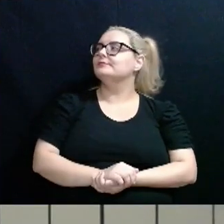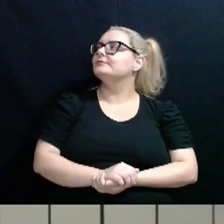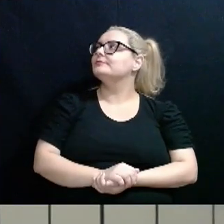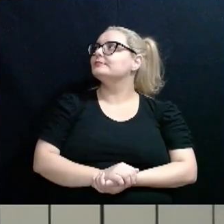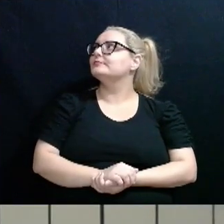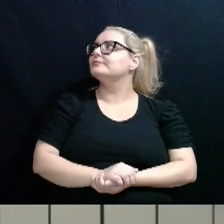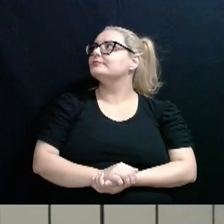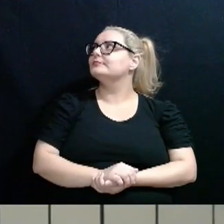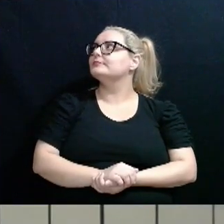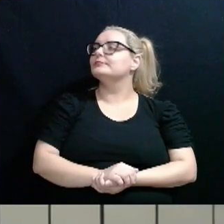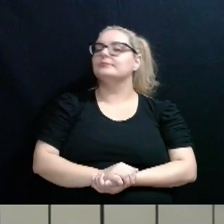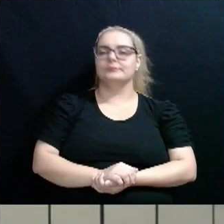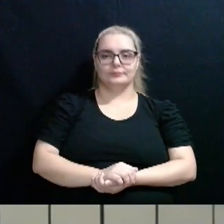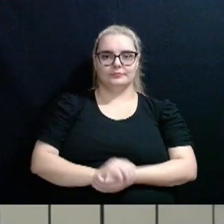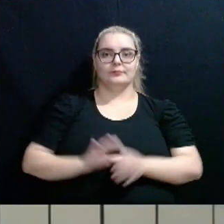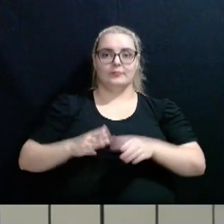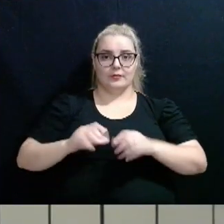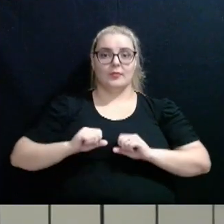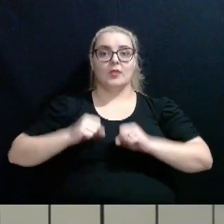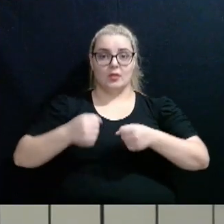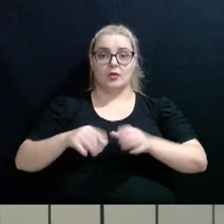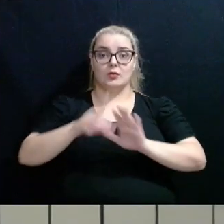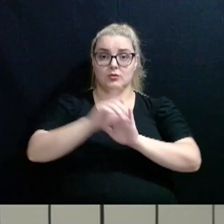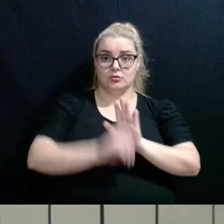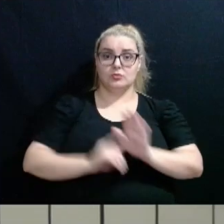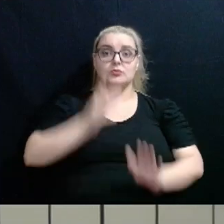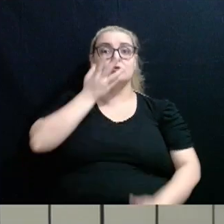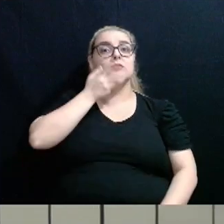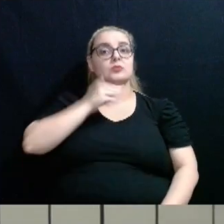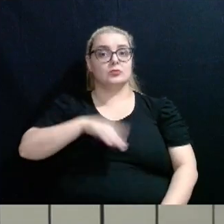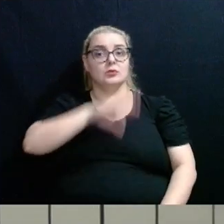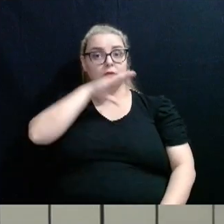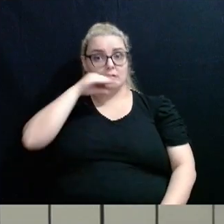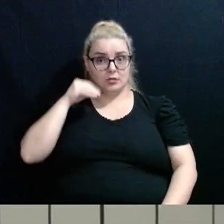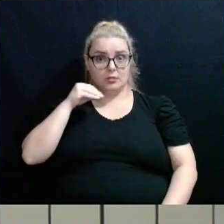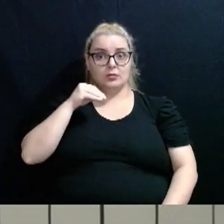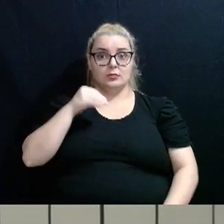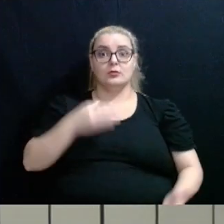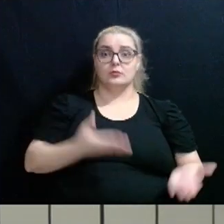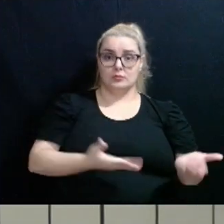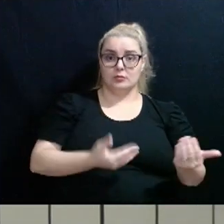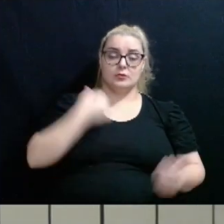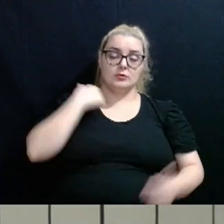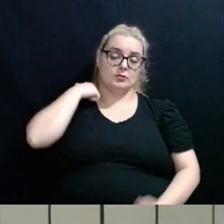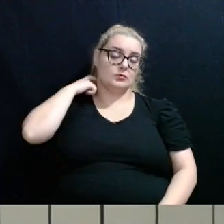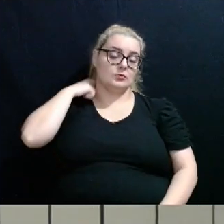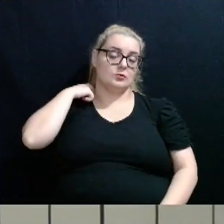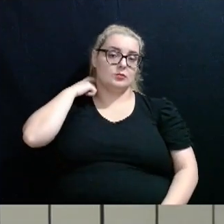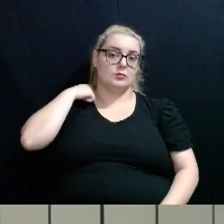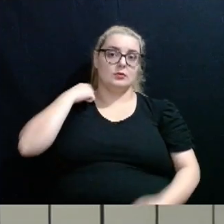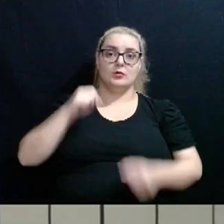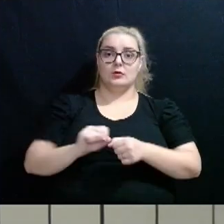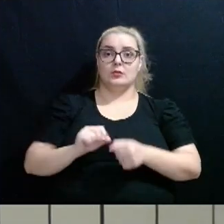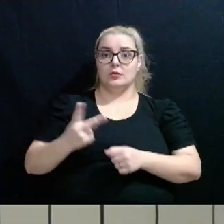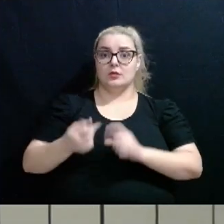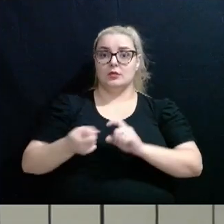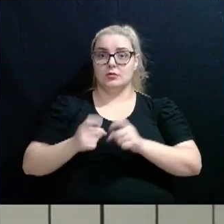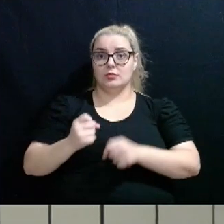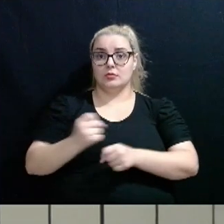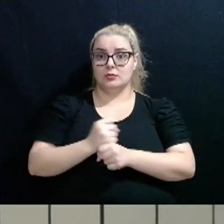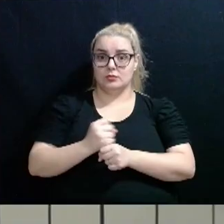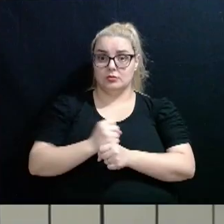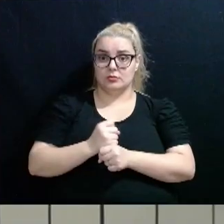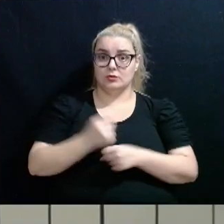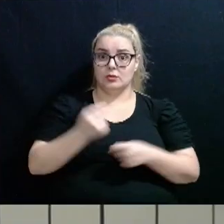Comissão de Defesa dos Direitos da Criança, do Adolescente e da Juventude realiza a segunda reunião do ano e discute